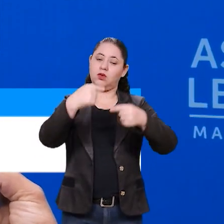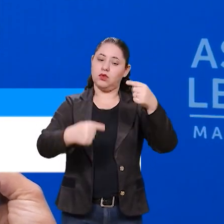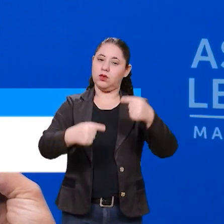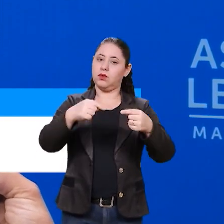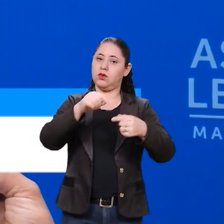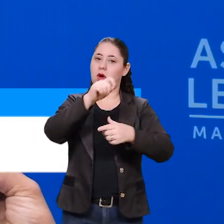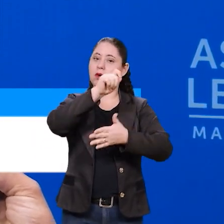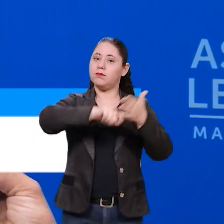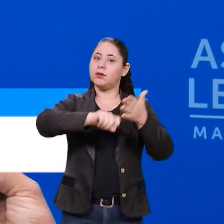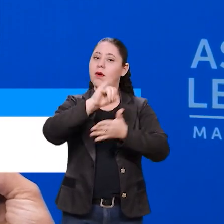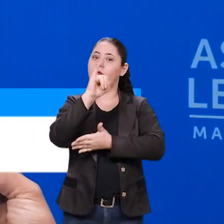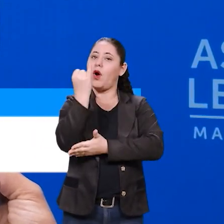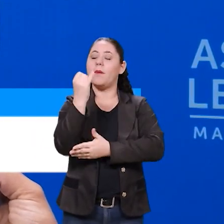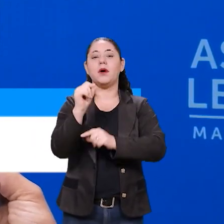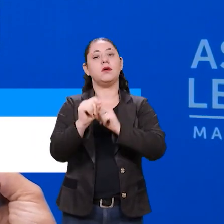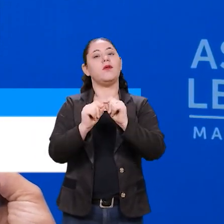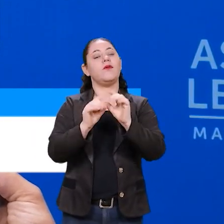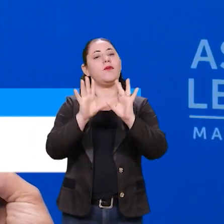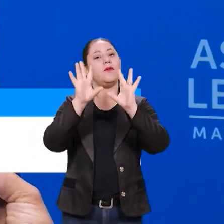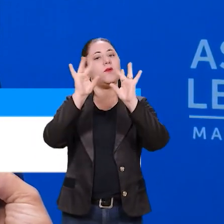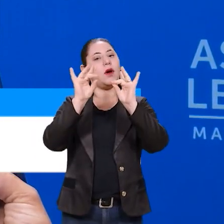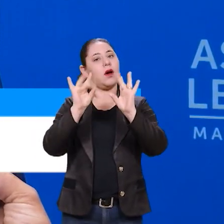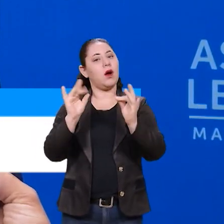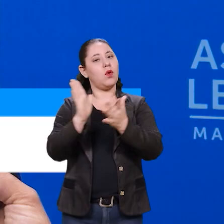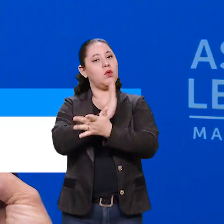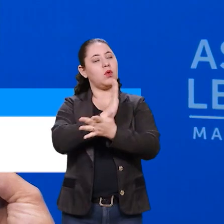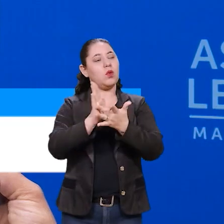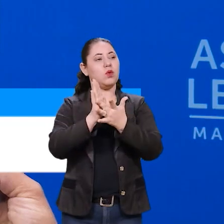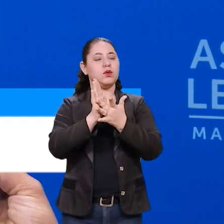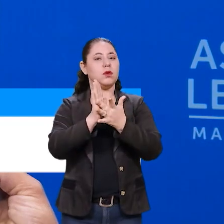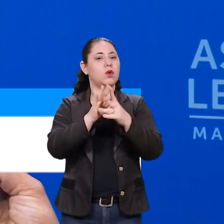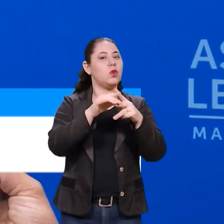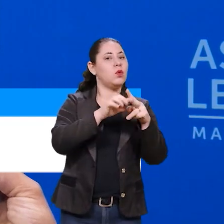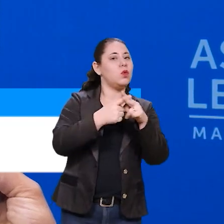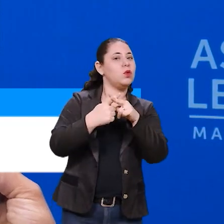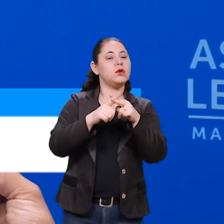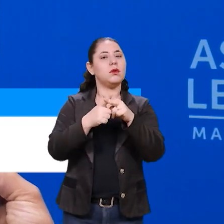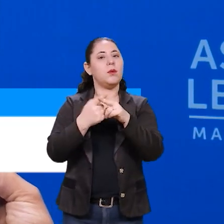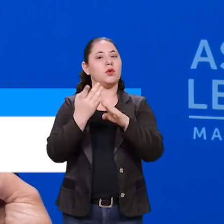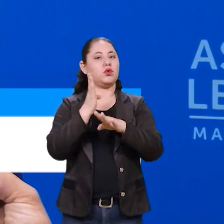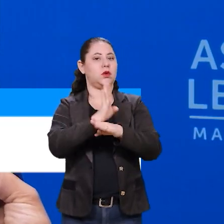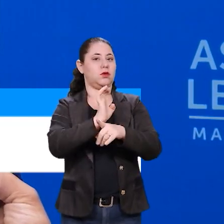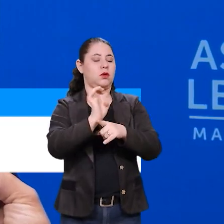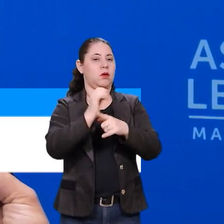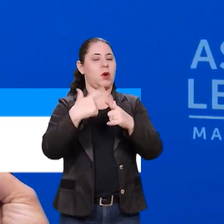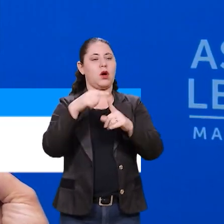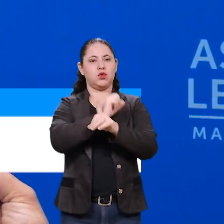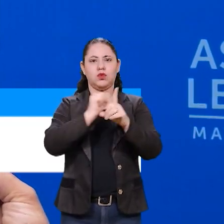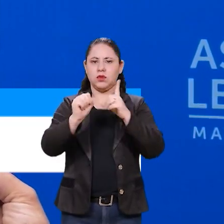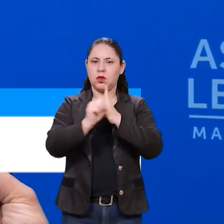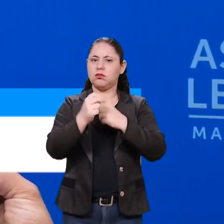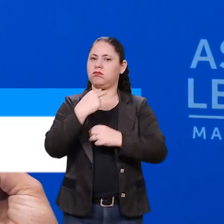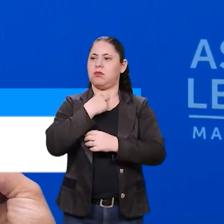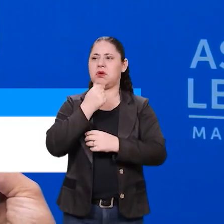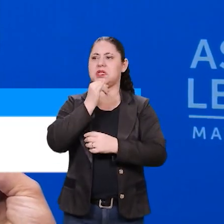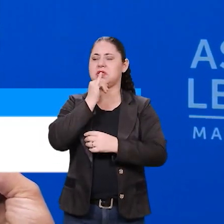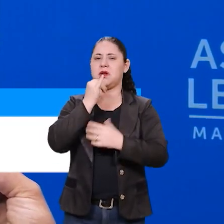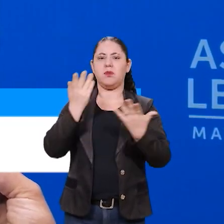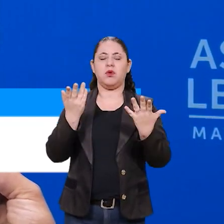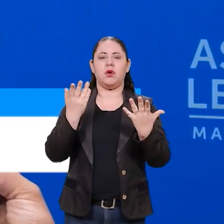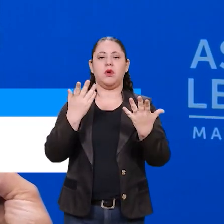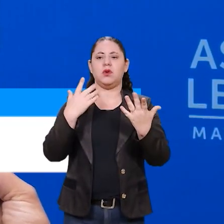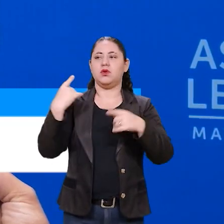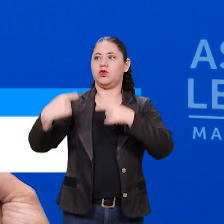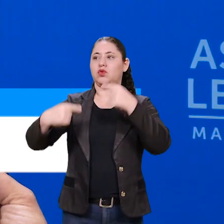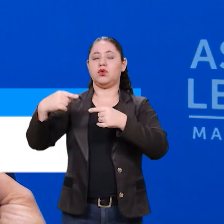estado, para que nós possamos, dentro dessa discussão da reforma tributária, estabelecer salvaguardas para o Mato Grosso do Sul, porque a nossa